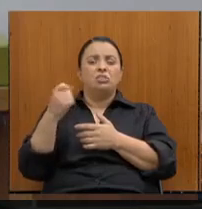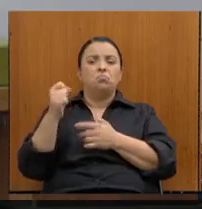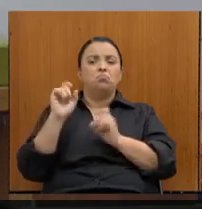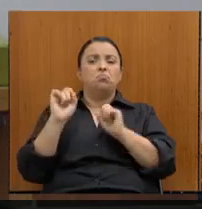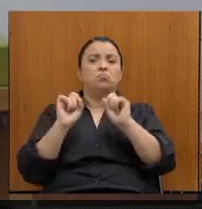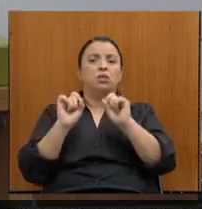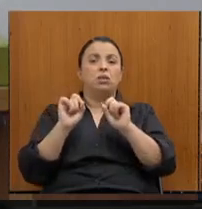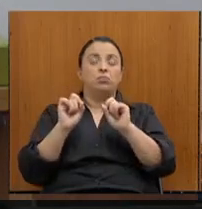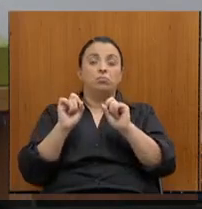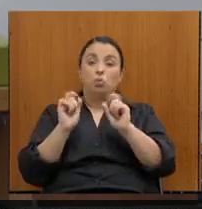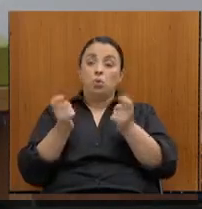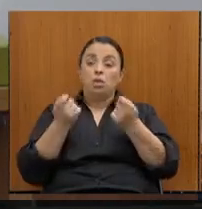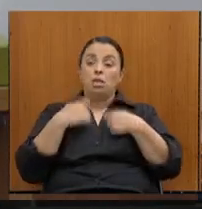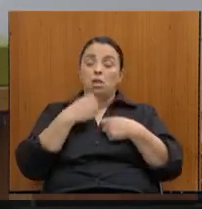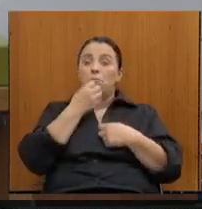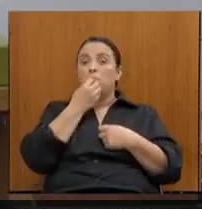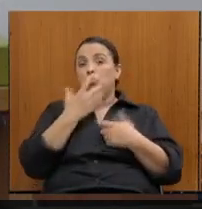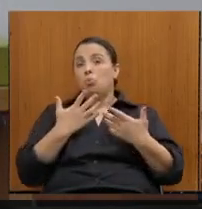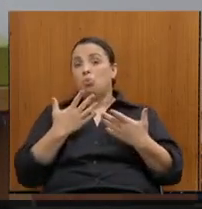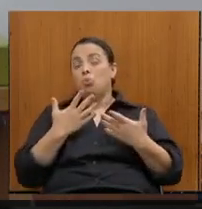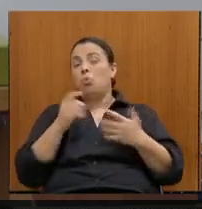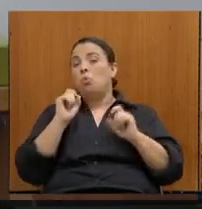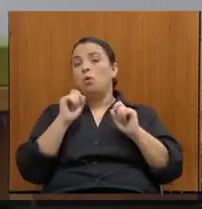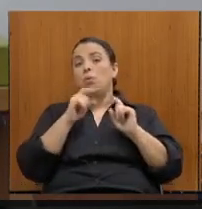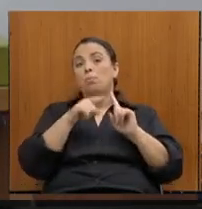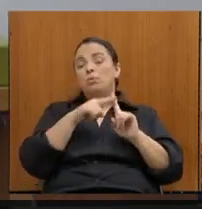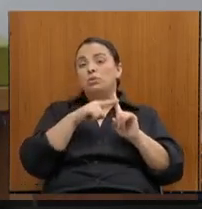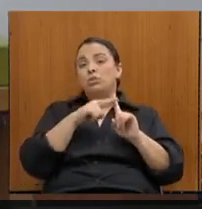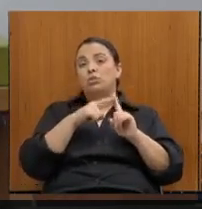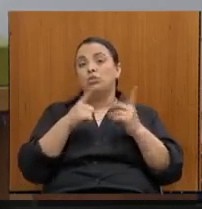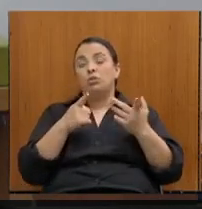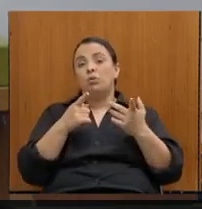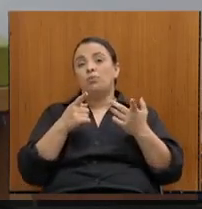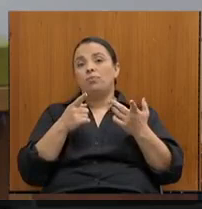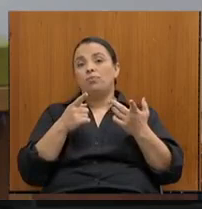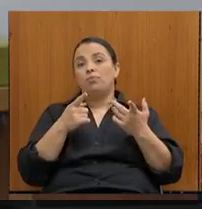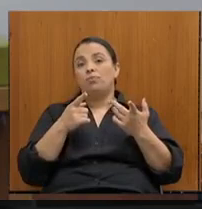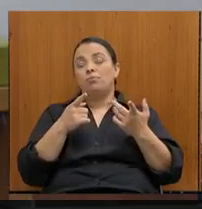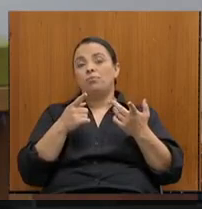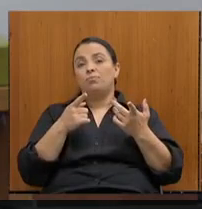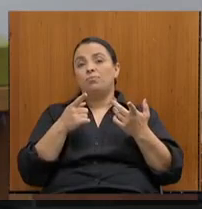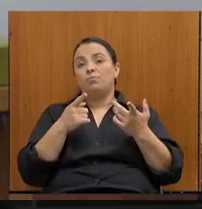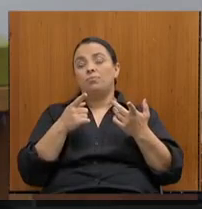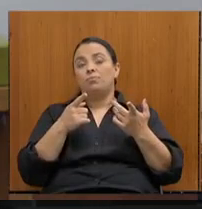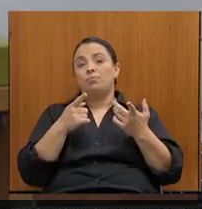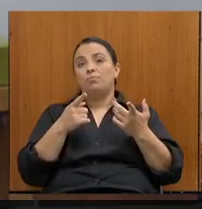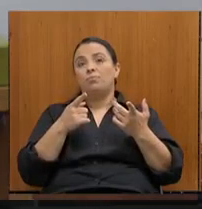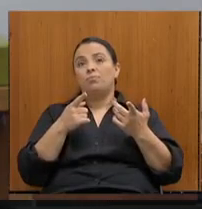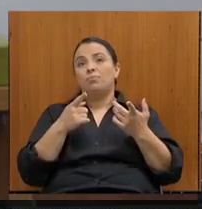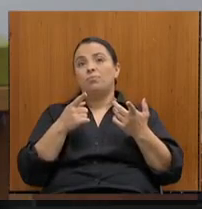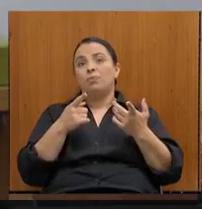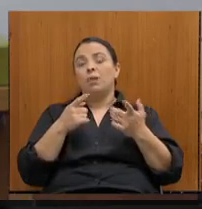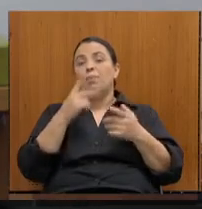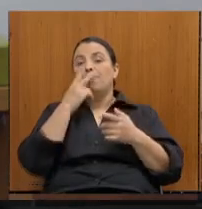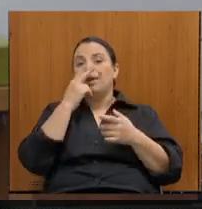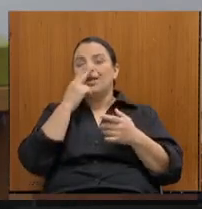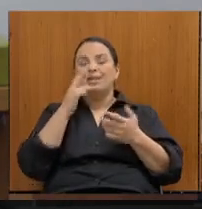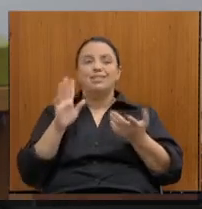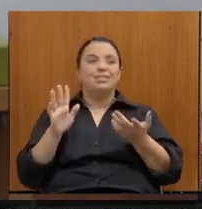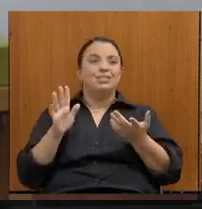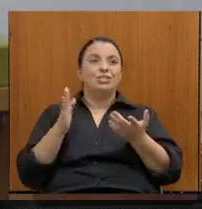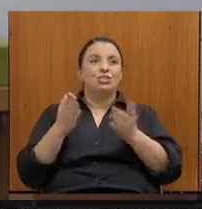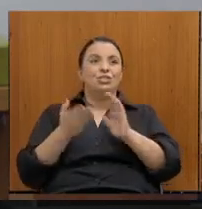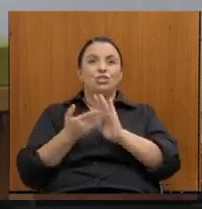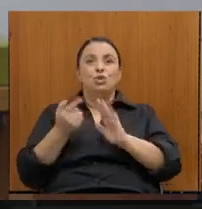para descarbonização para os sistemas que não está codificado e com isso tira um pouco da concorrência